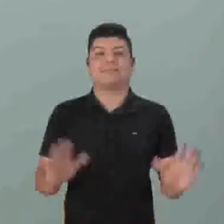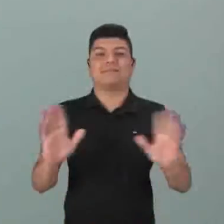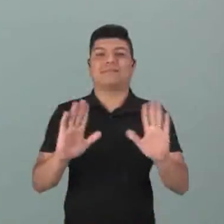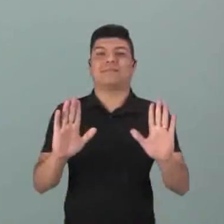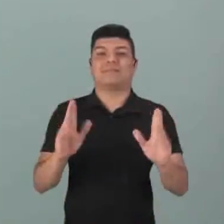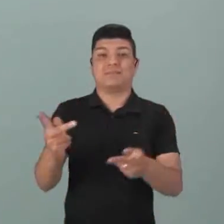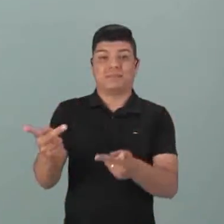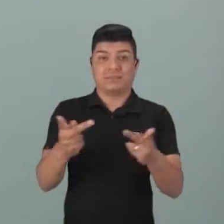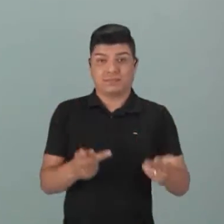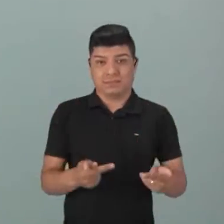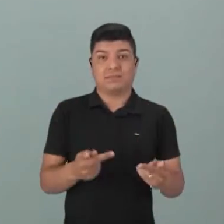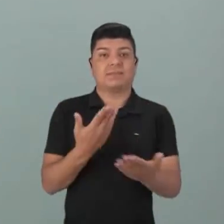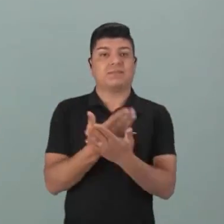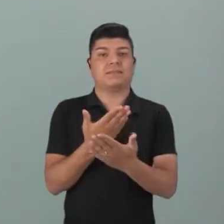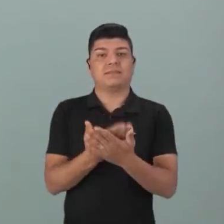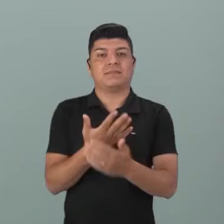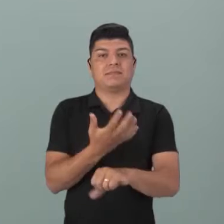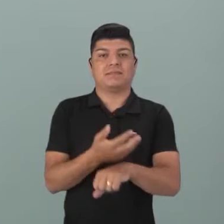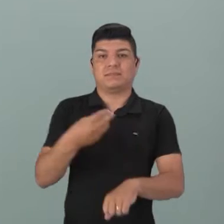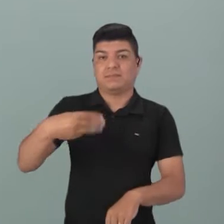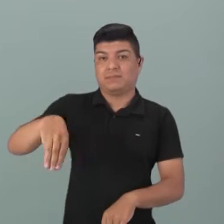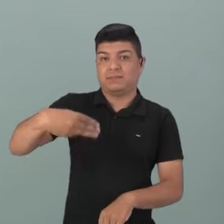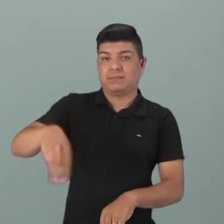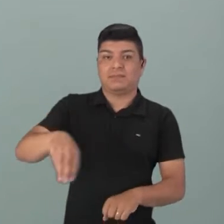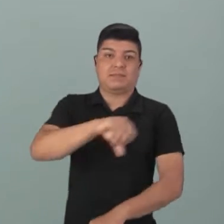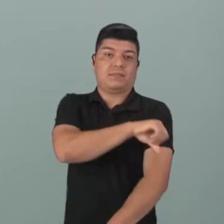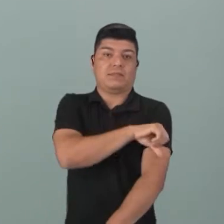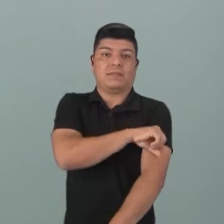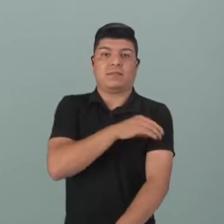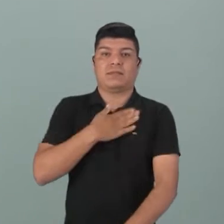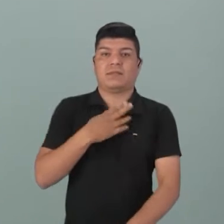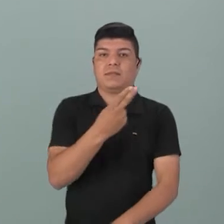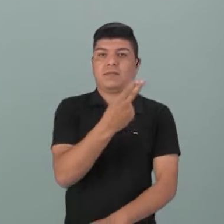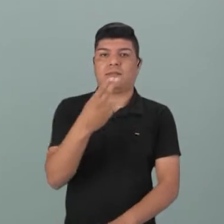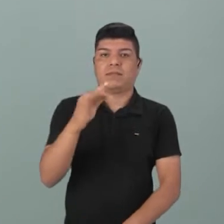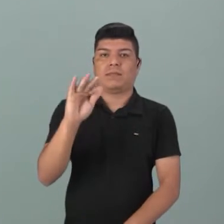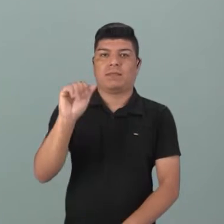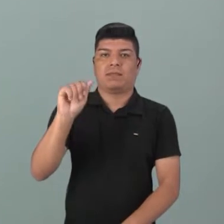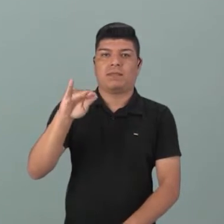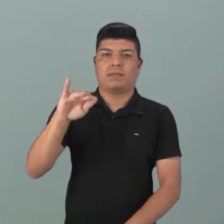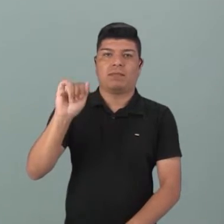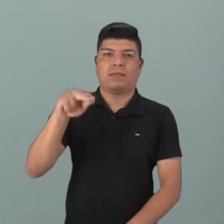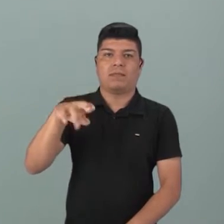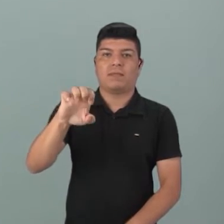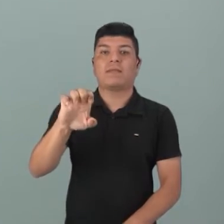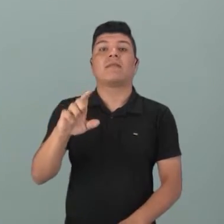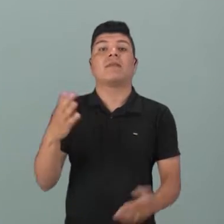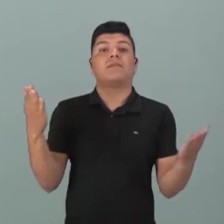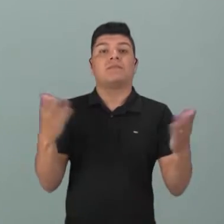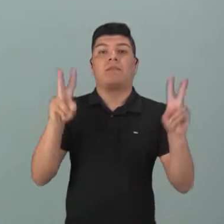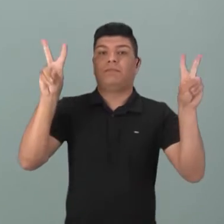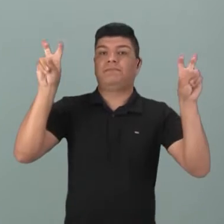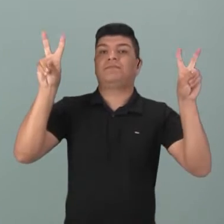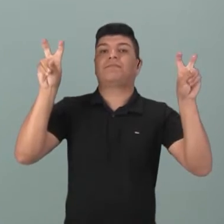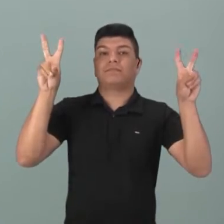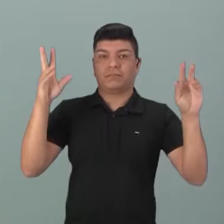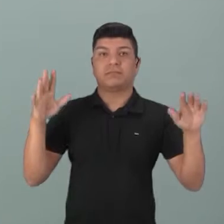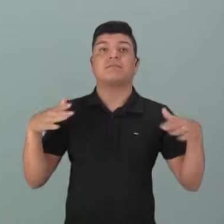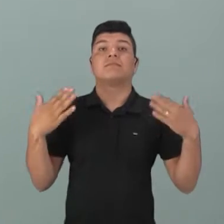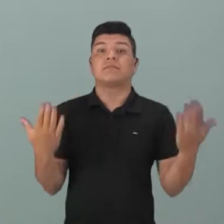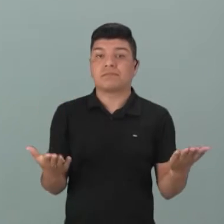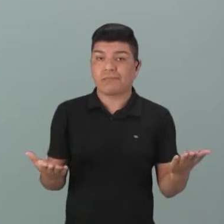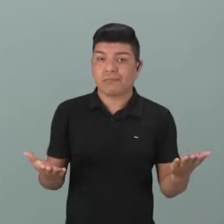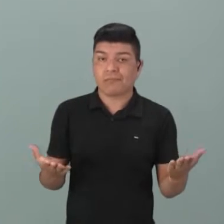Olá, sejam bem-vindos a mais uma aula de matemática do nono ano. Eu sou a professora Fabiane Farias e hoje nós vamos falar na nossa aula aqui,